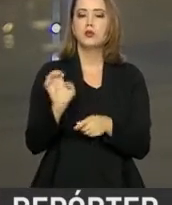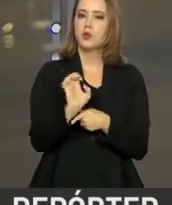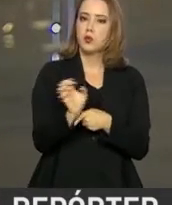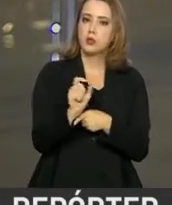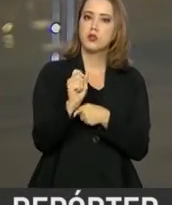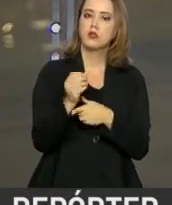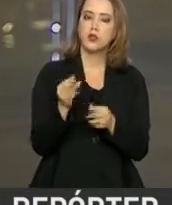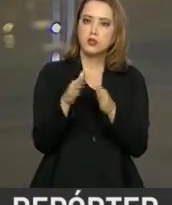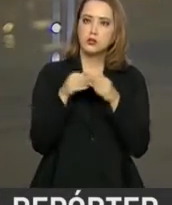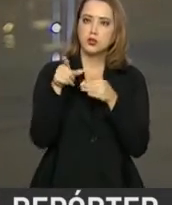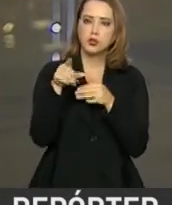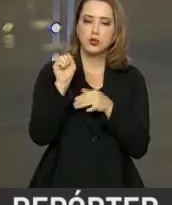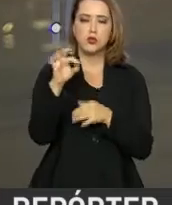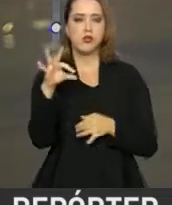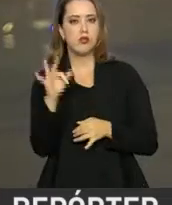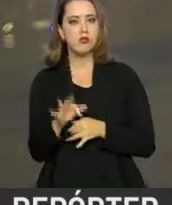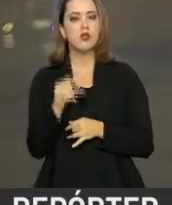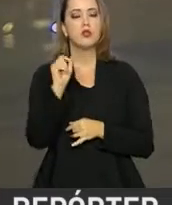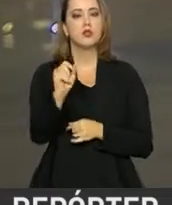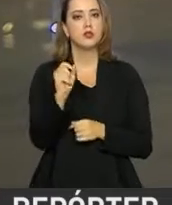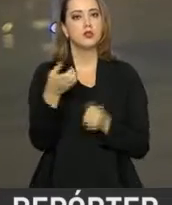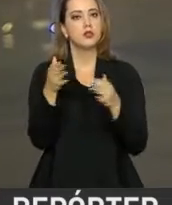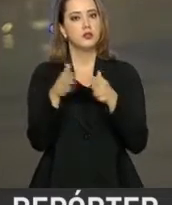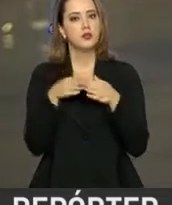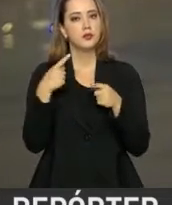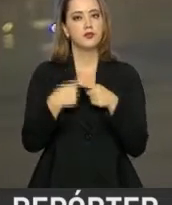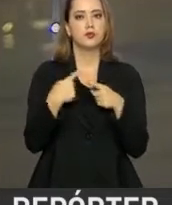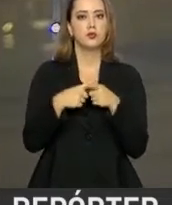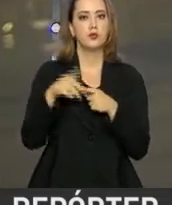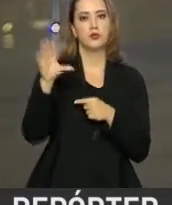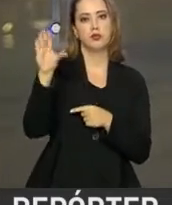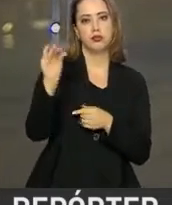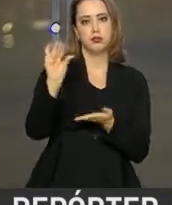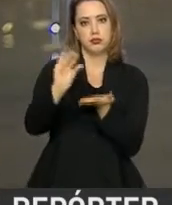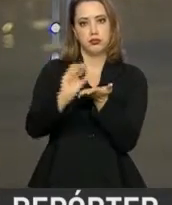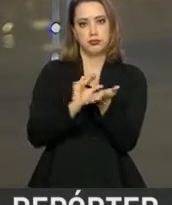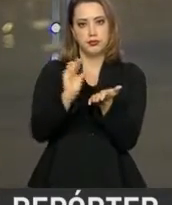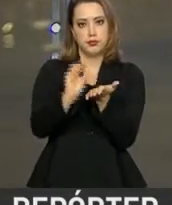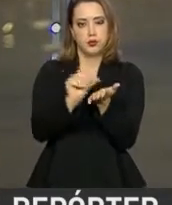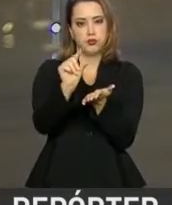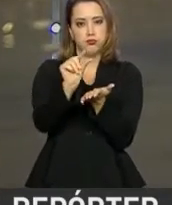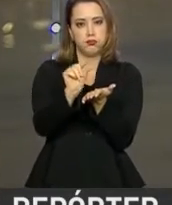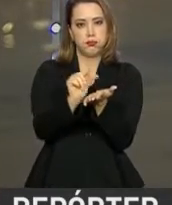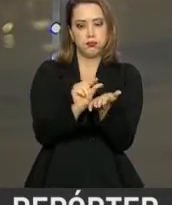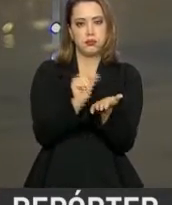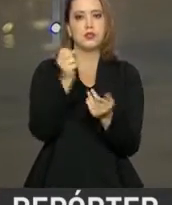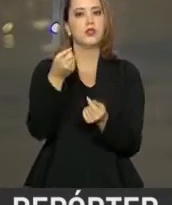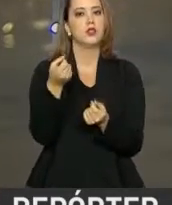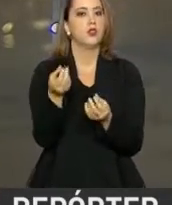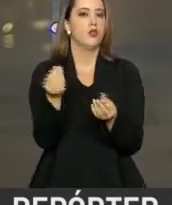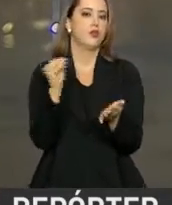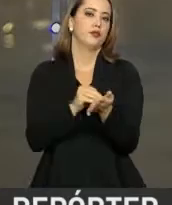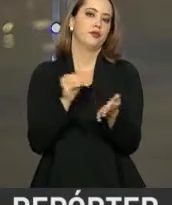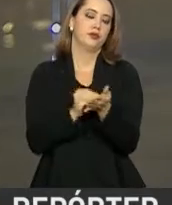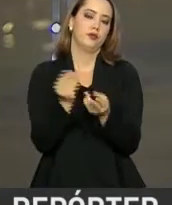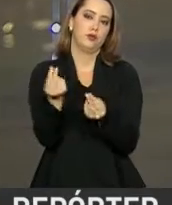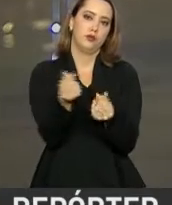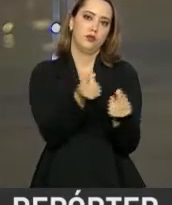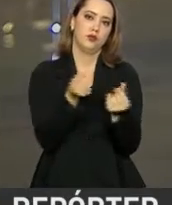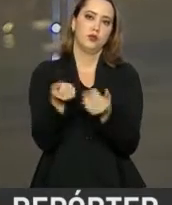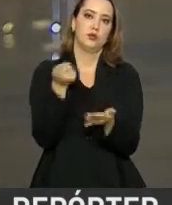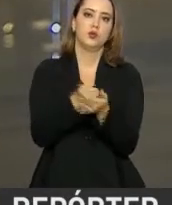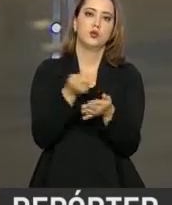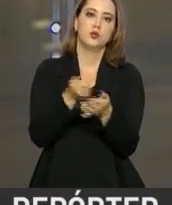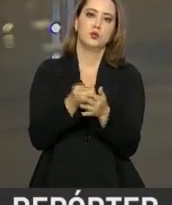principalmente no ano passado e nos primeiros meses deste ano por conta disso não tinham dinheiro para pagar as mensalidades